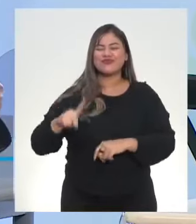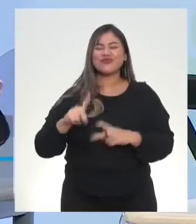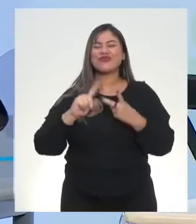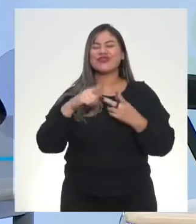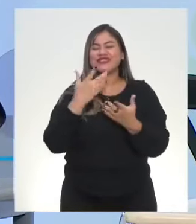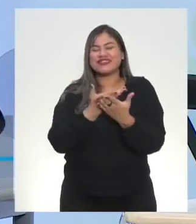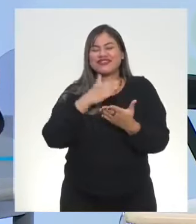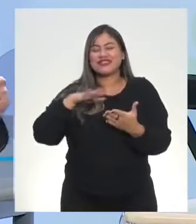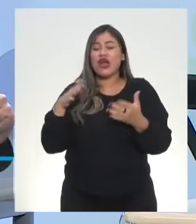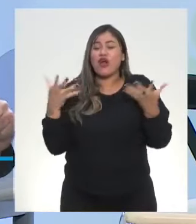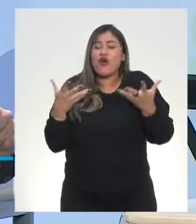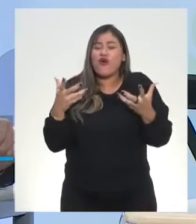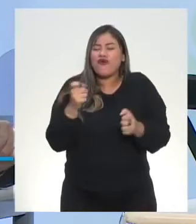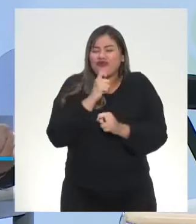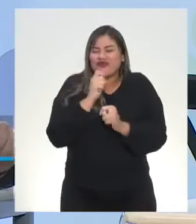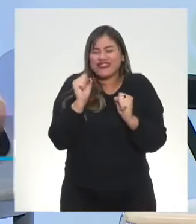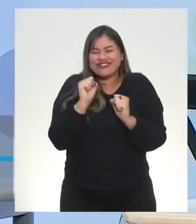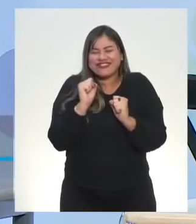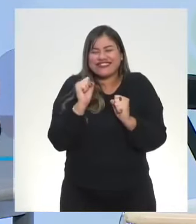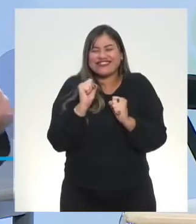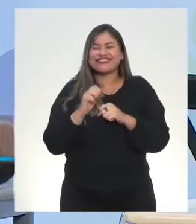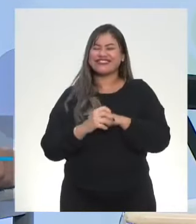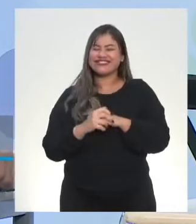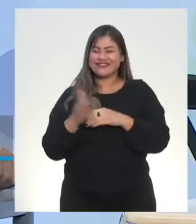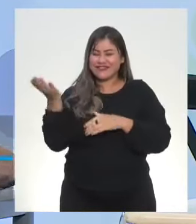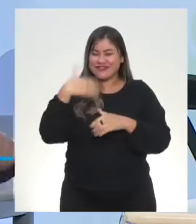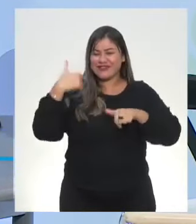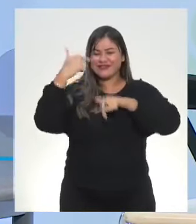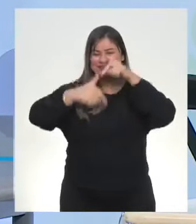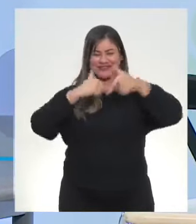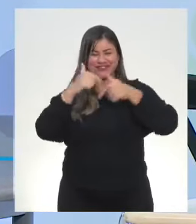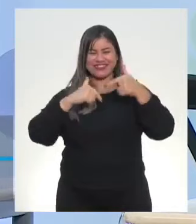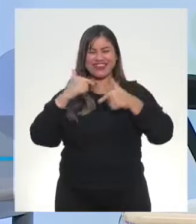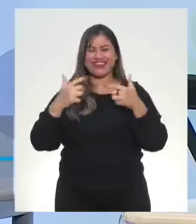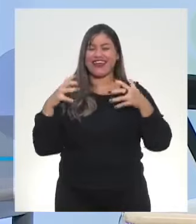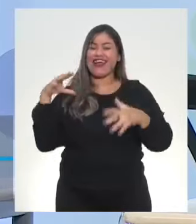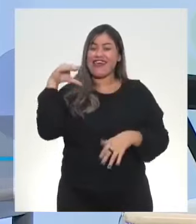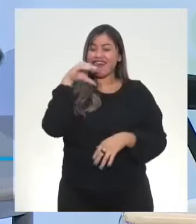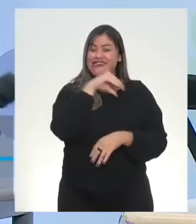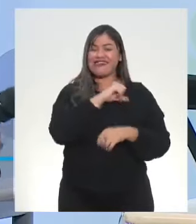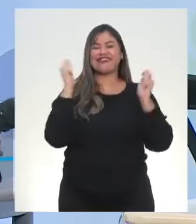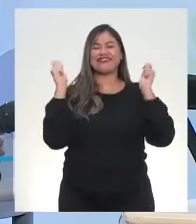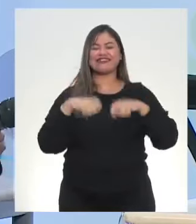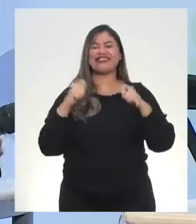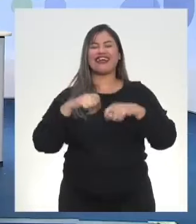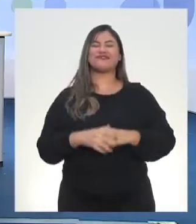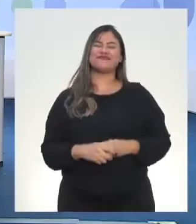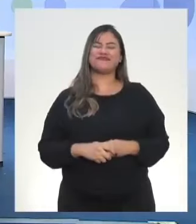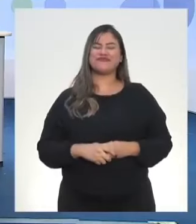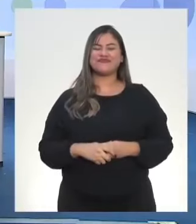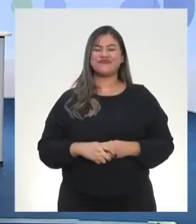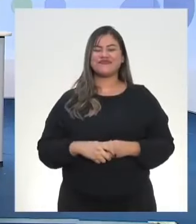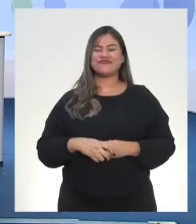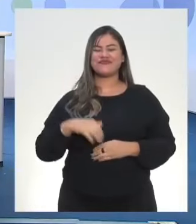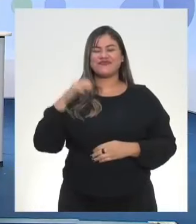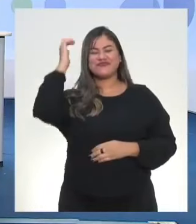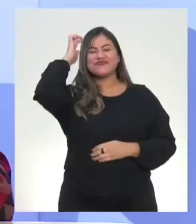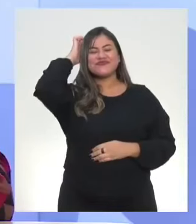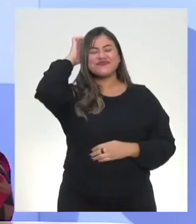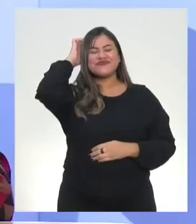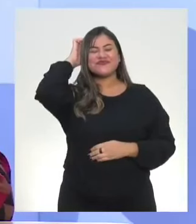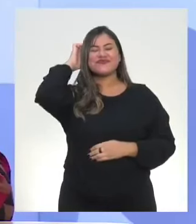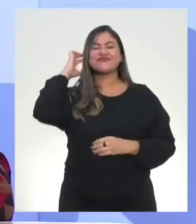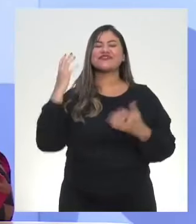Um friozinho úmido aqui em São Paulo. Vamos trabalhar. Vamos esquentar aí, né, os motores para a